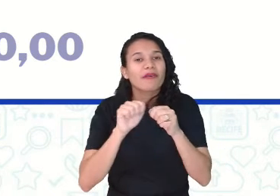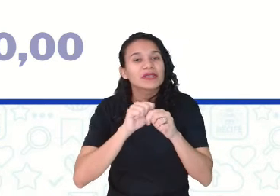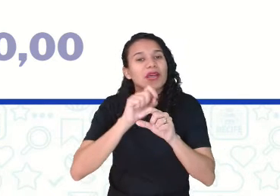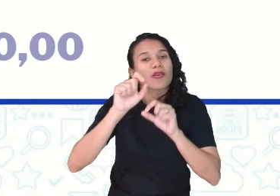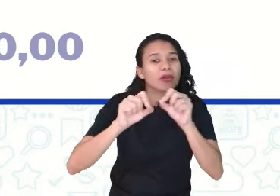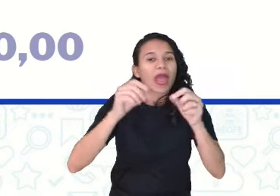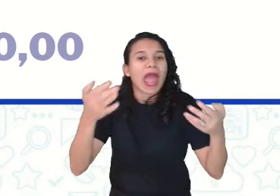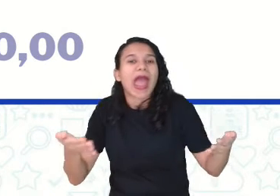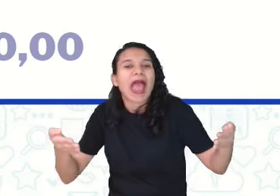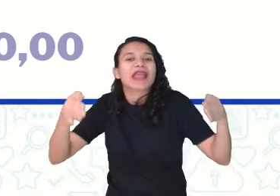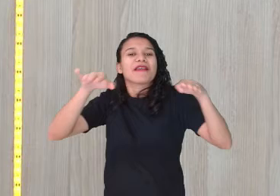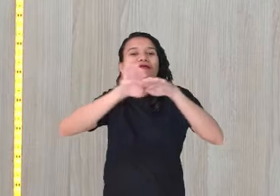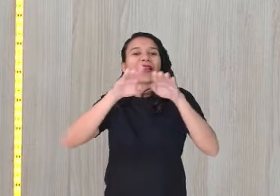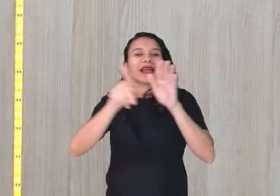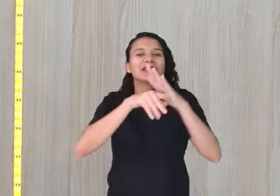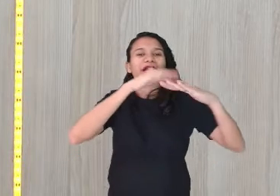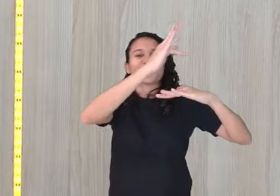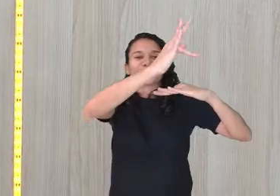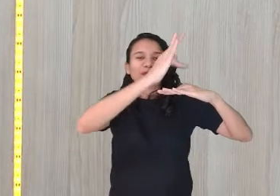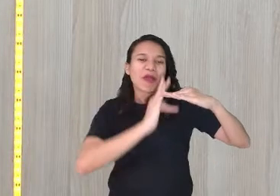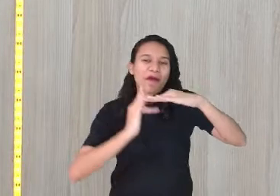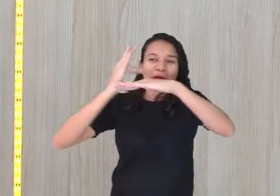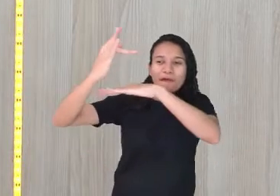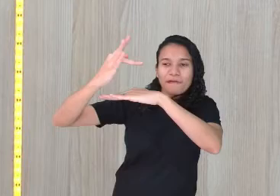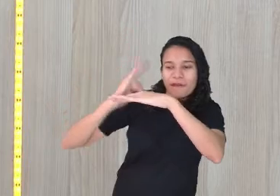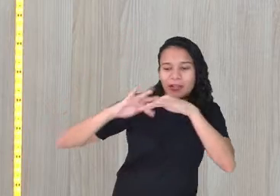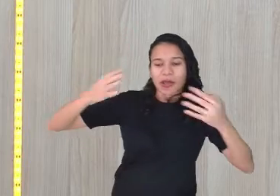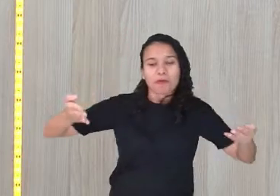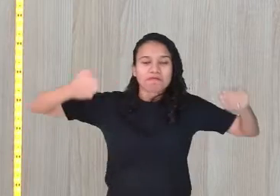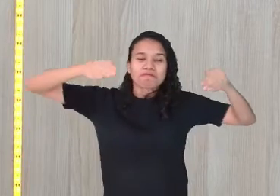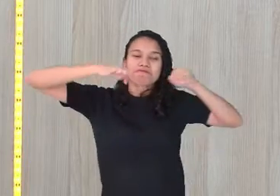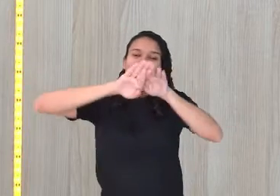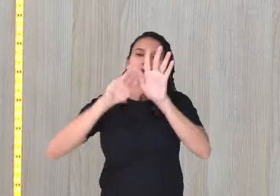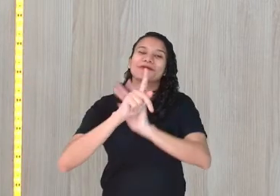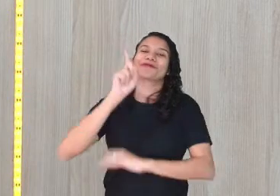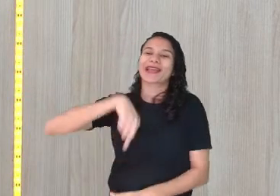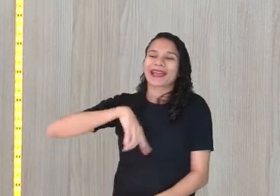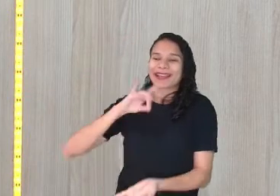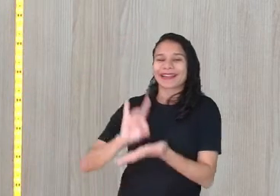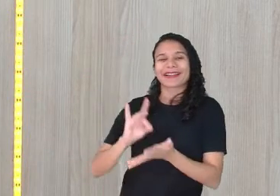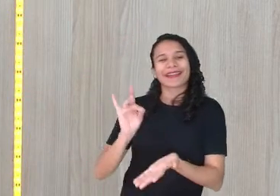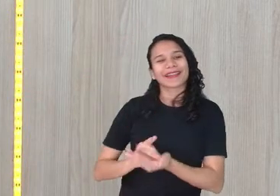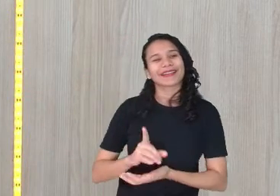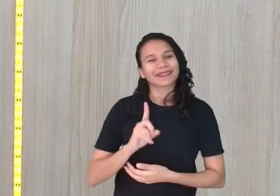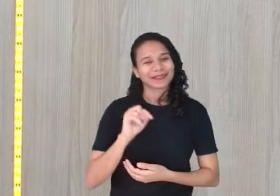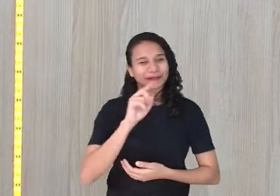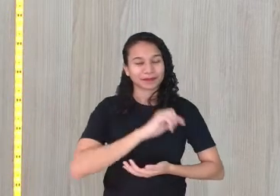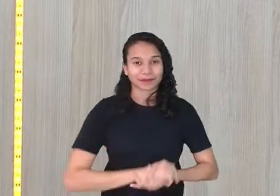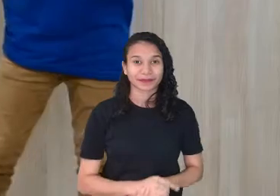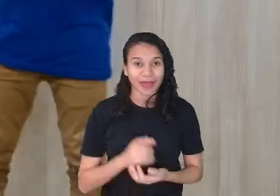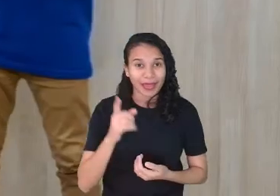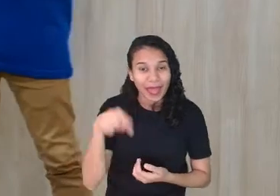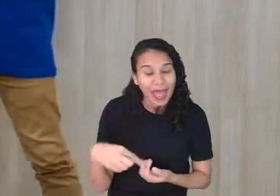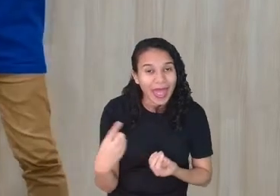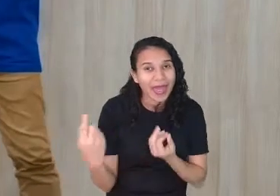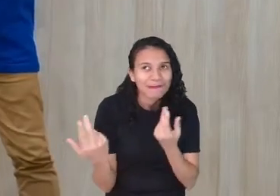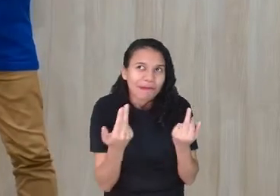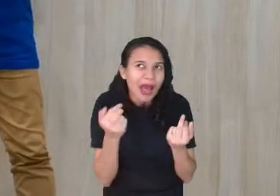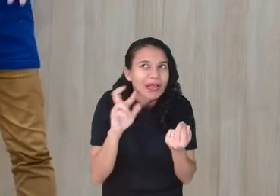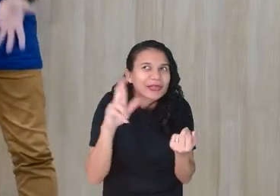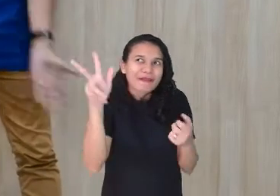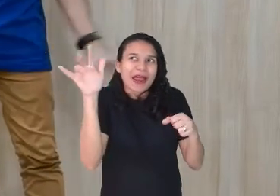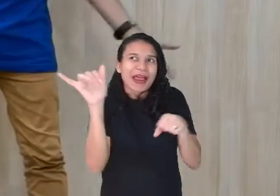fazendo a equivalência, né, de frações. Multiplicando os dois por dois para poder chegar. Exatamente, a equivalência. É uma